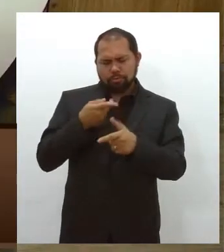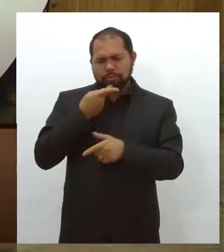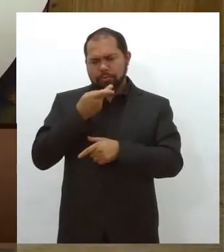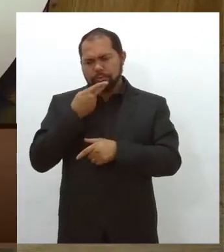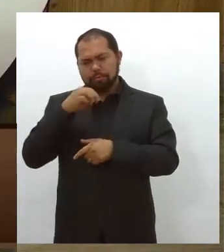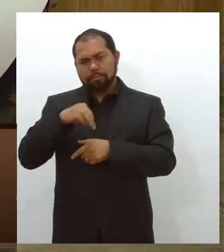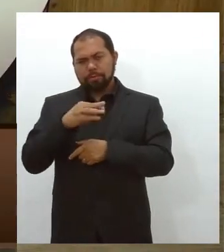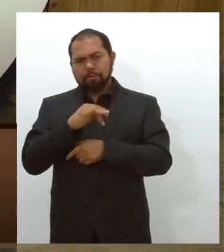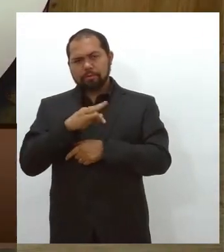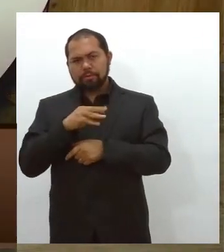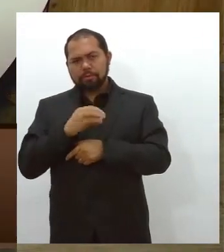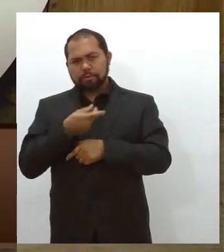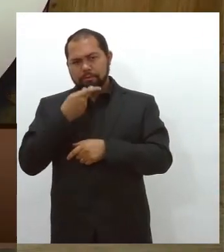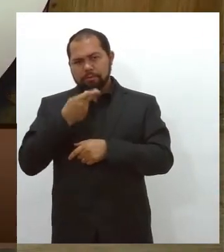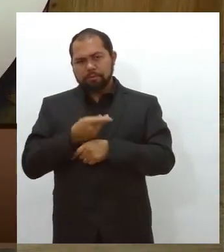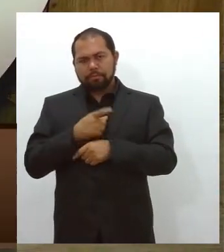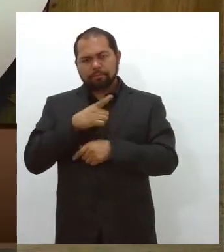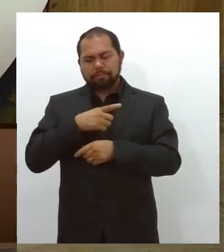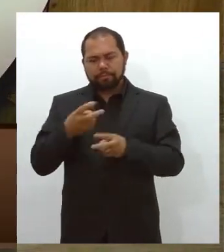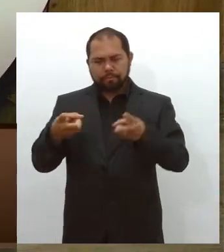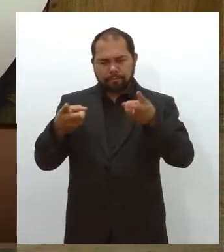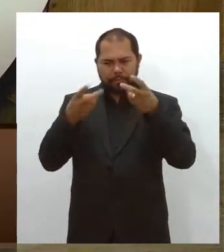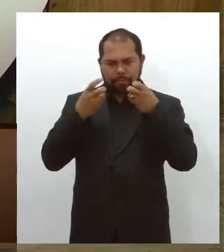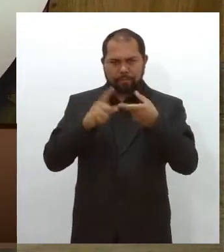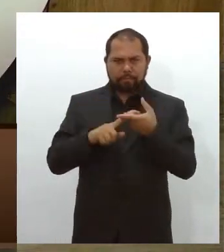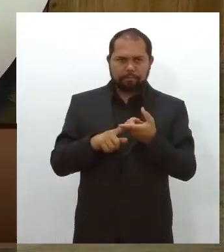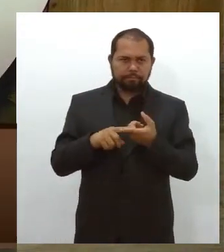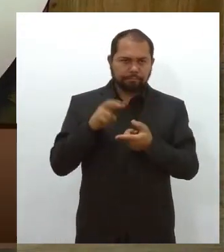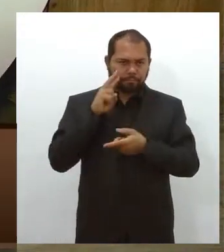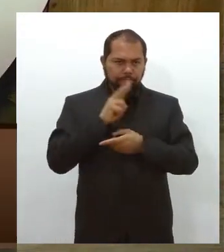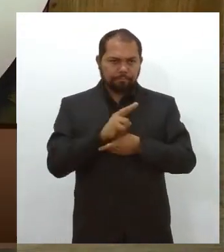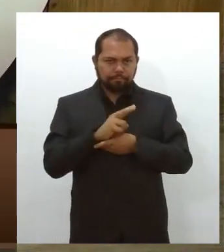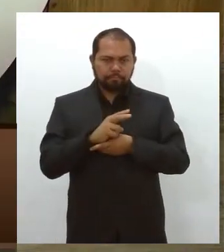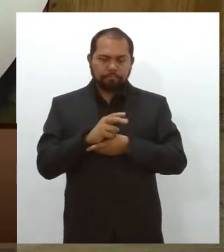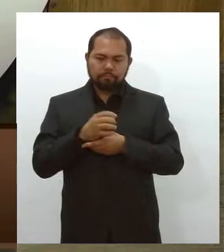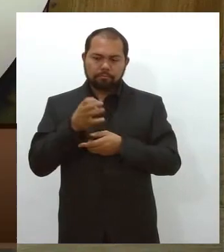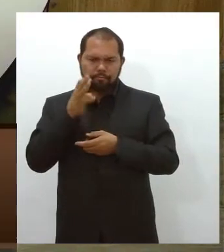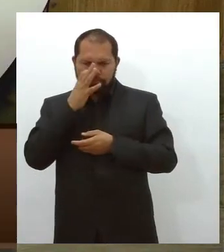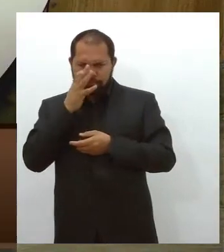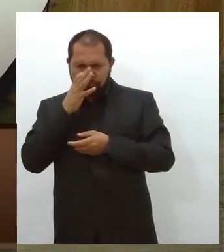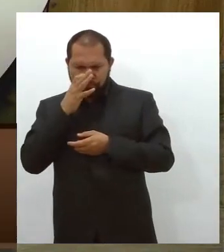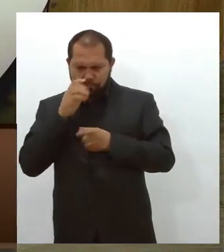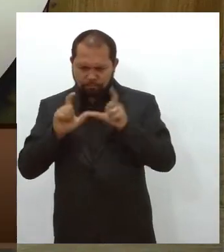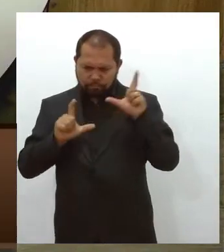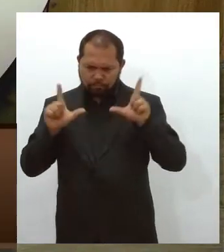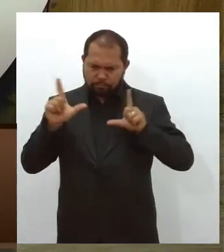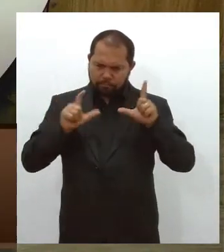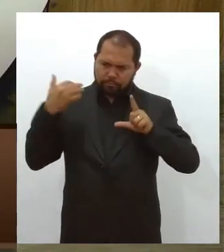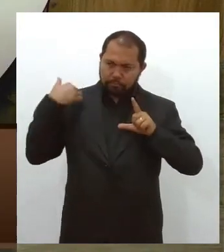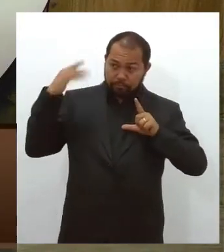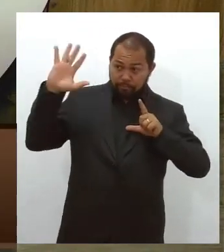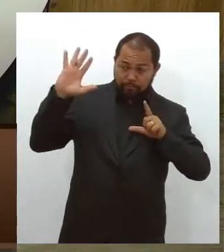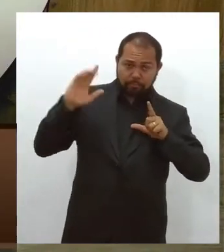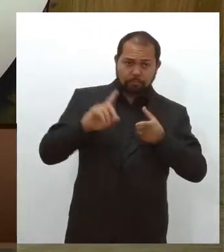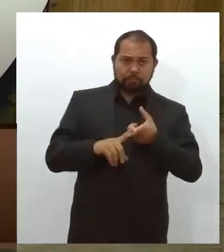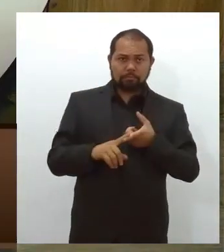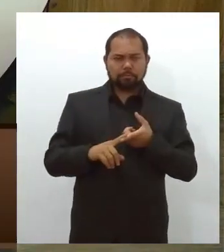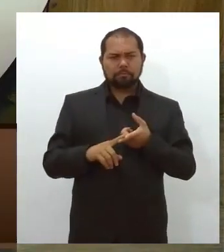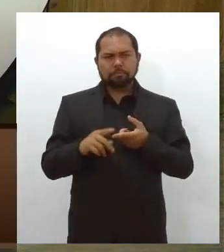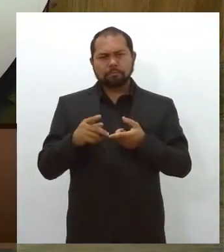tenho percebido, vendo, até assistindo a propaganda eleitoral, eu não sei se é algo novo, eu quero que você até explique para a gente,